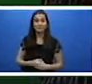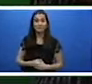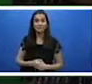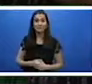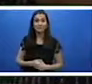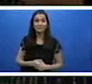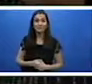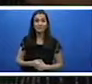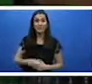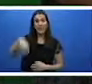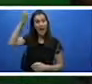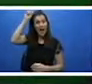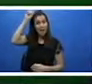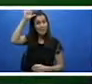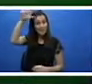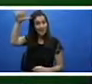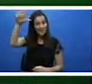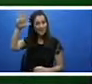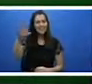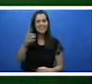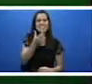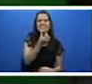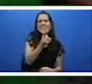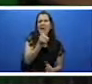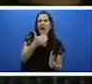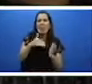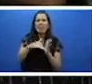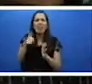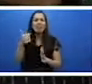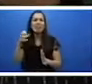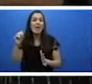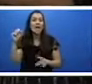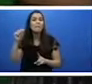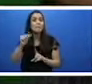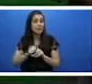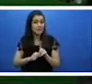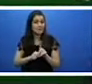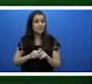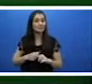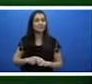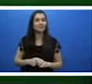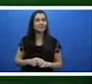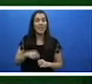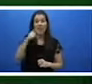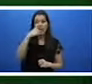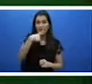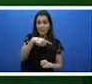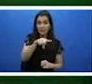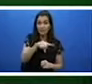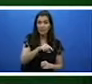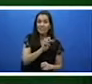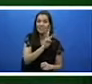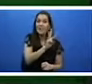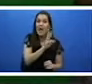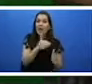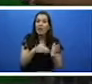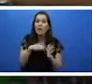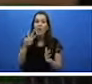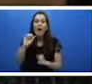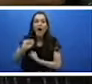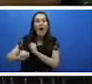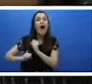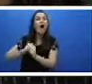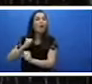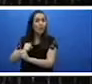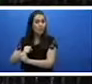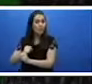A baleia, de 6 a 10 meses. Já o elefante, de 3 a 4 anos. O